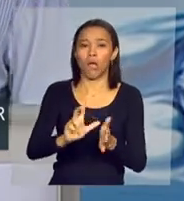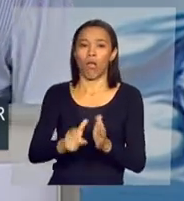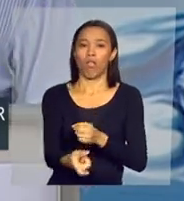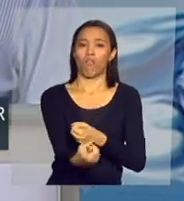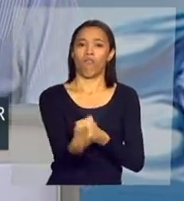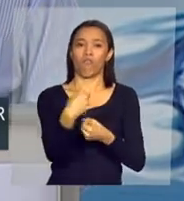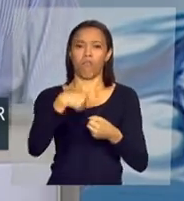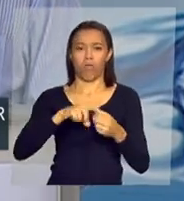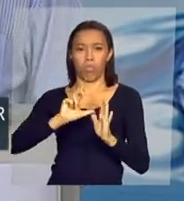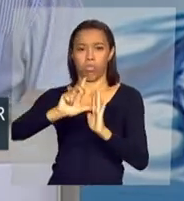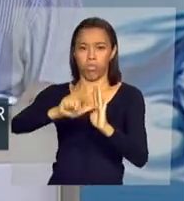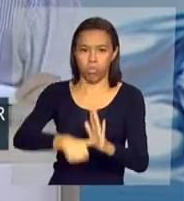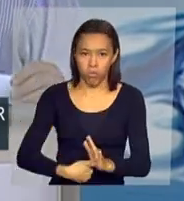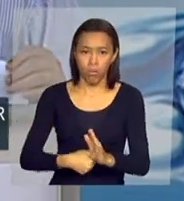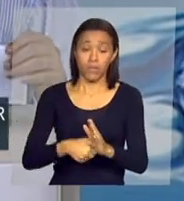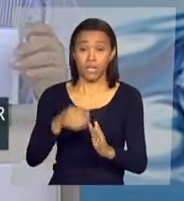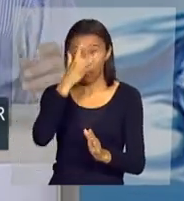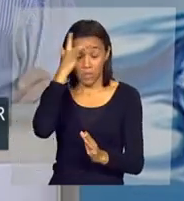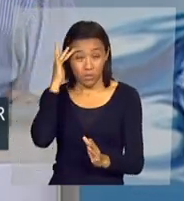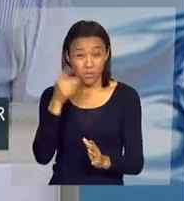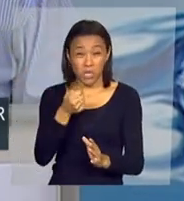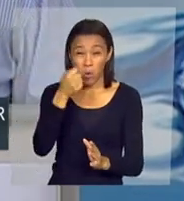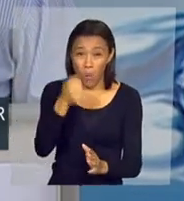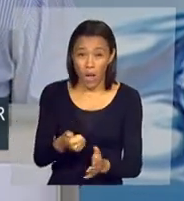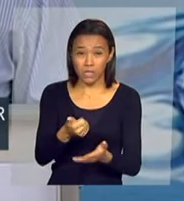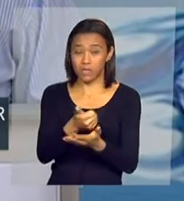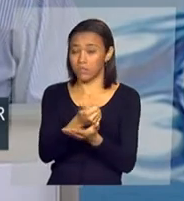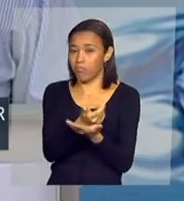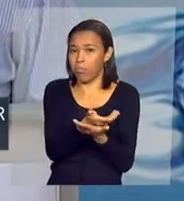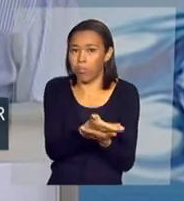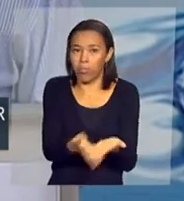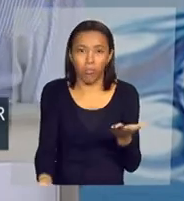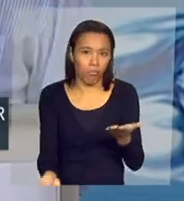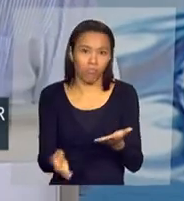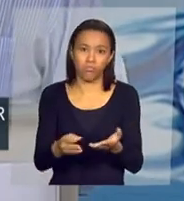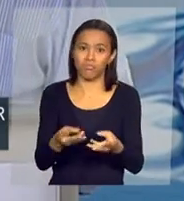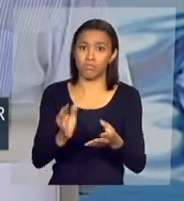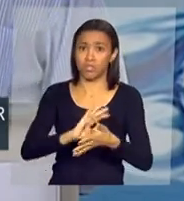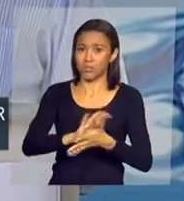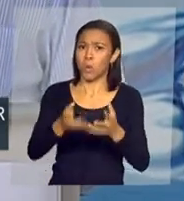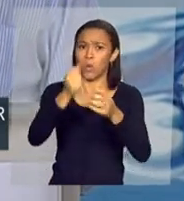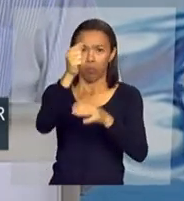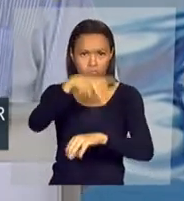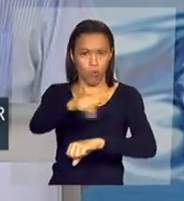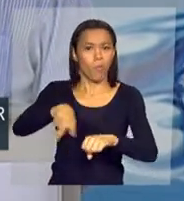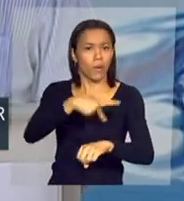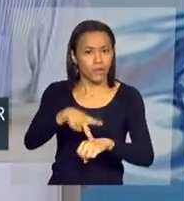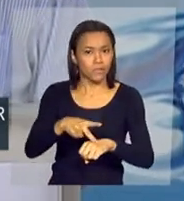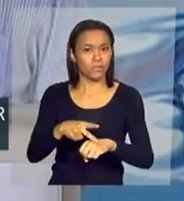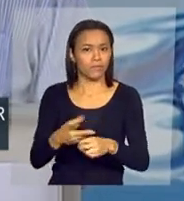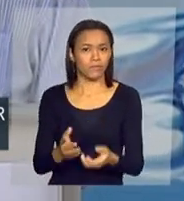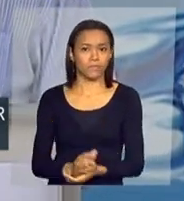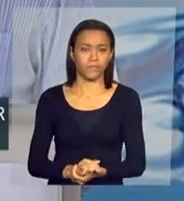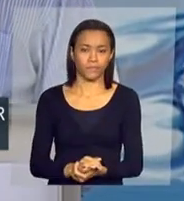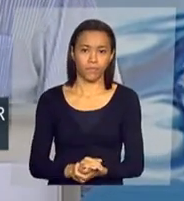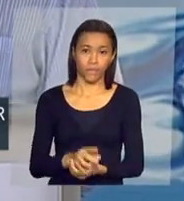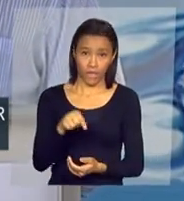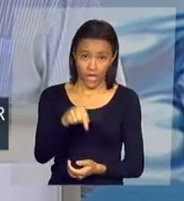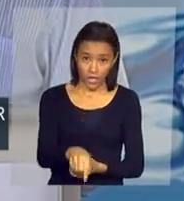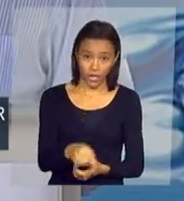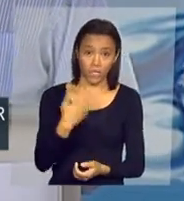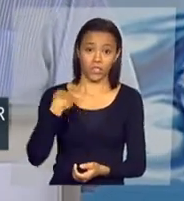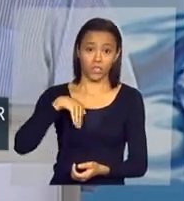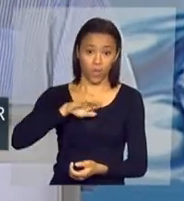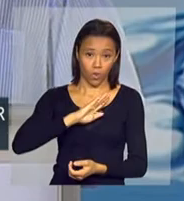que despedaçaram e quase levaram ao abismo total, em razão de tudo que aqui